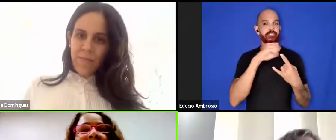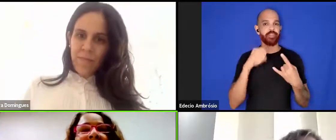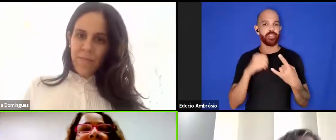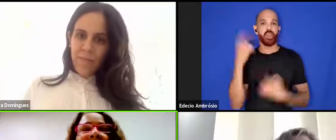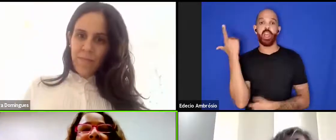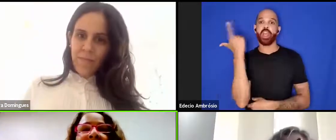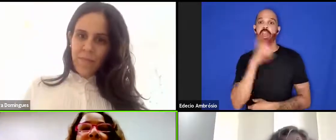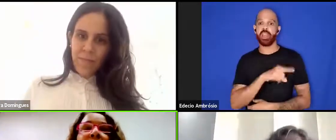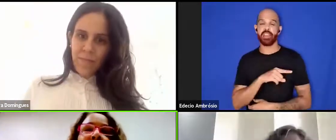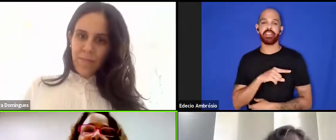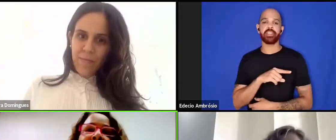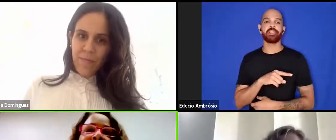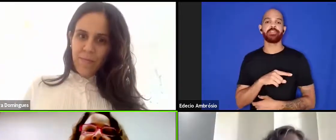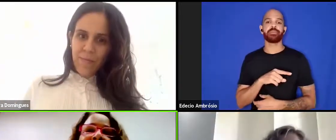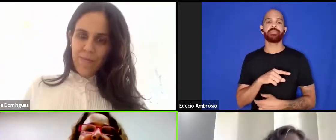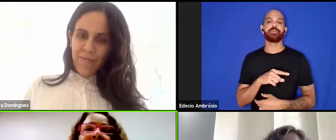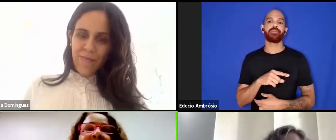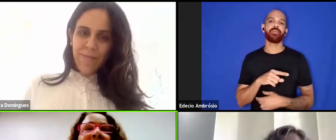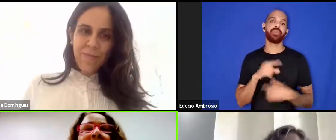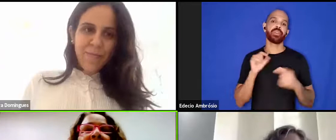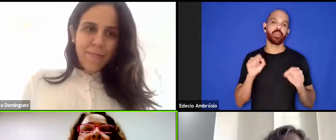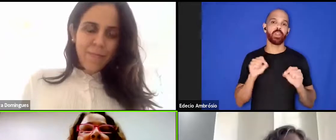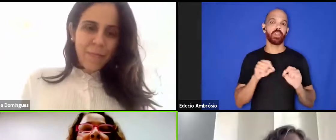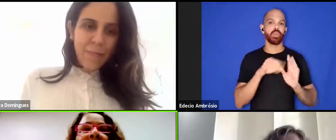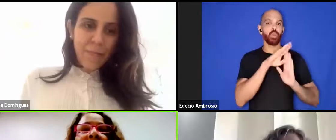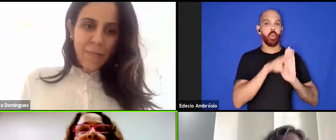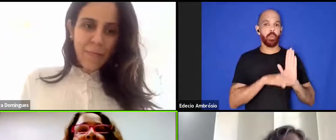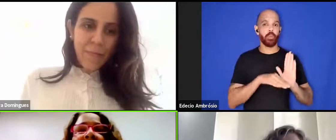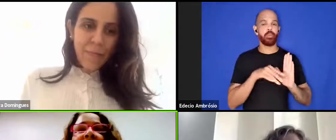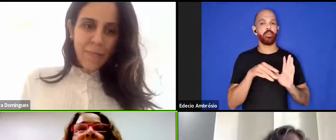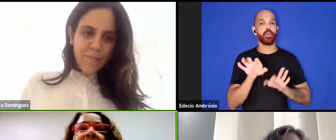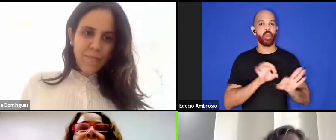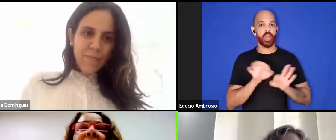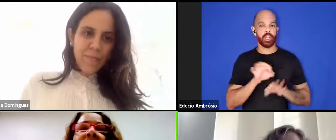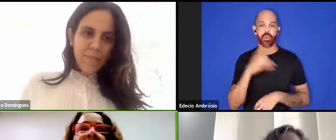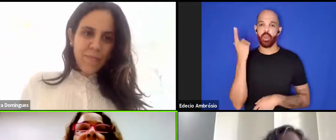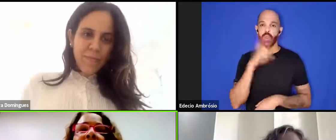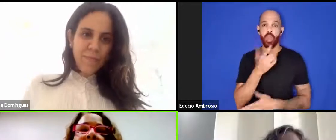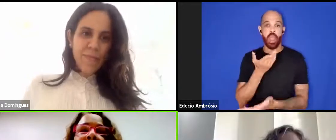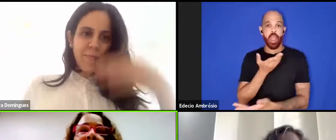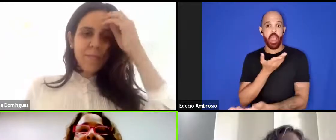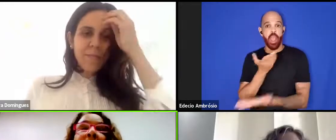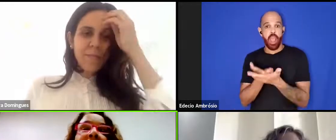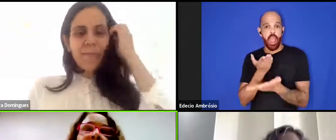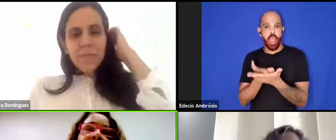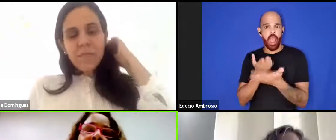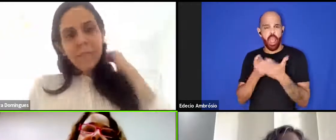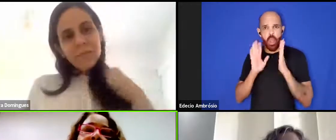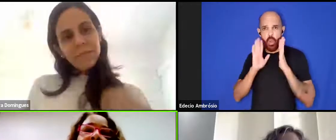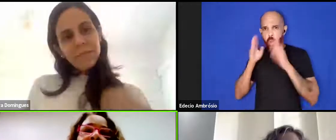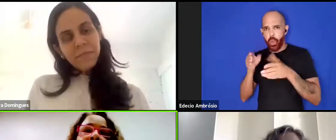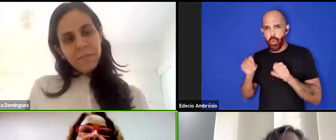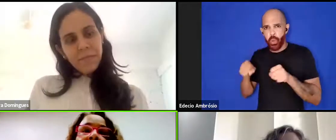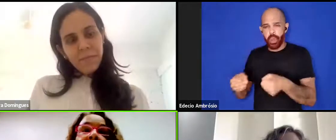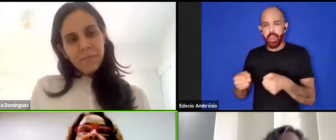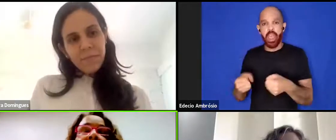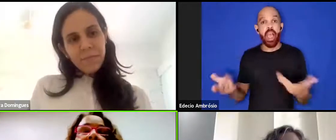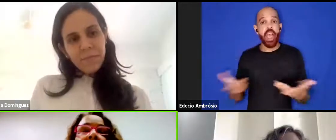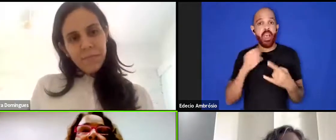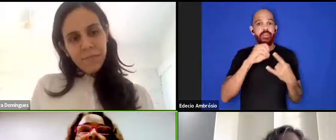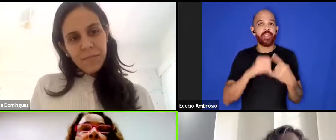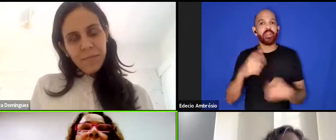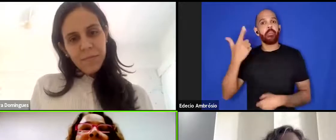além do nosso programa ter ganho uma aluna dedicada, a Fiocruz ganha um pesquisador, mais um pesquisador